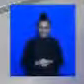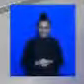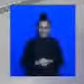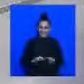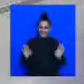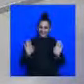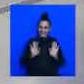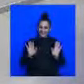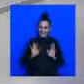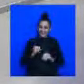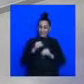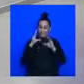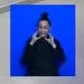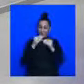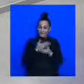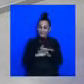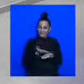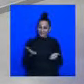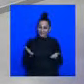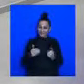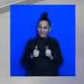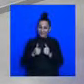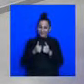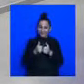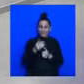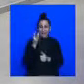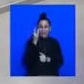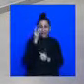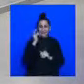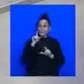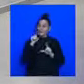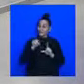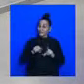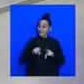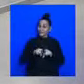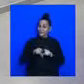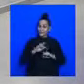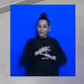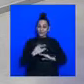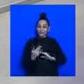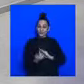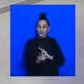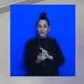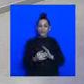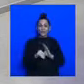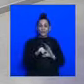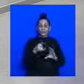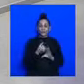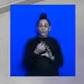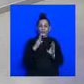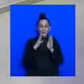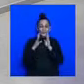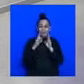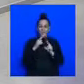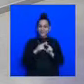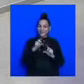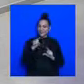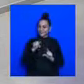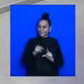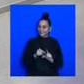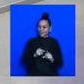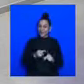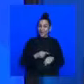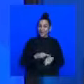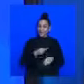Olá muito boa noite a todos que nos acompanham ao vivo pela RedeTV E também pelas mídias sociais o Facebook e o YouTube da caixa